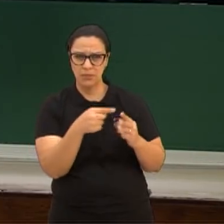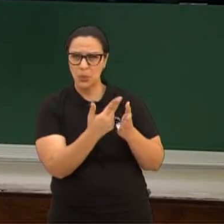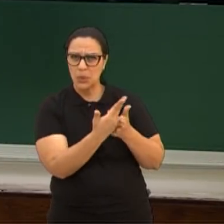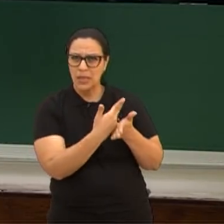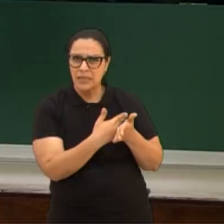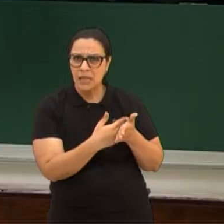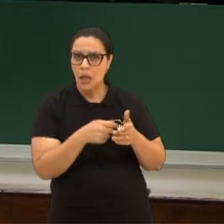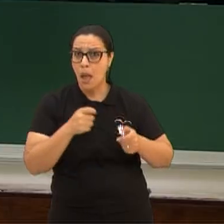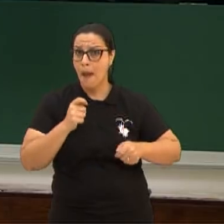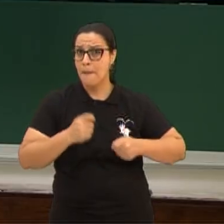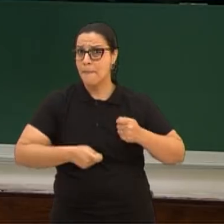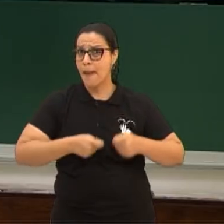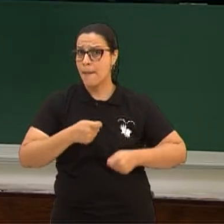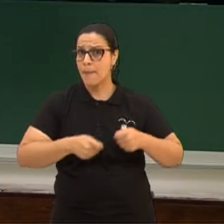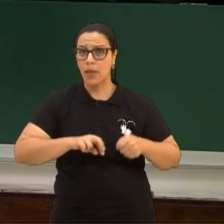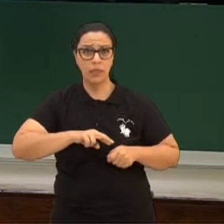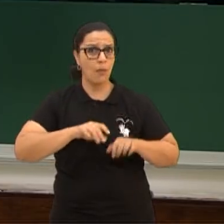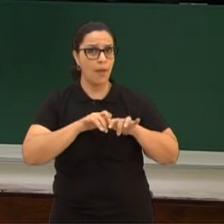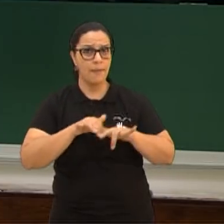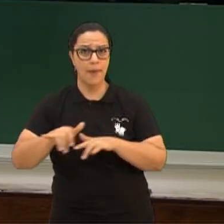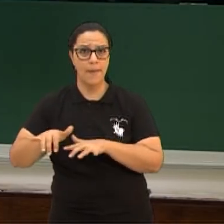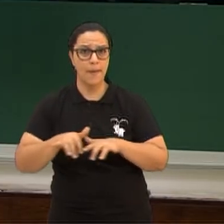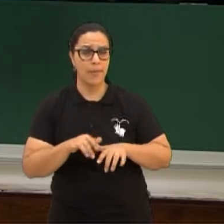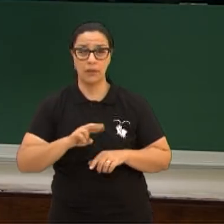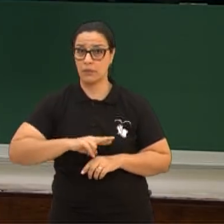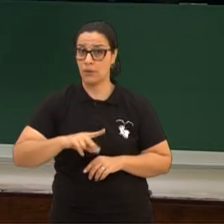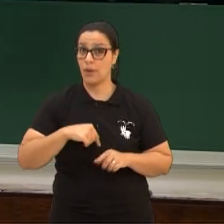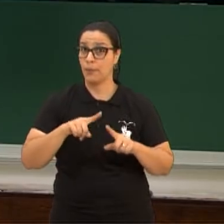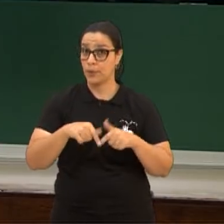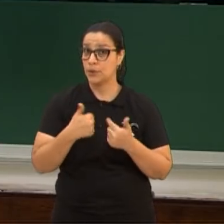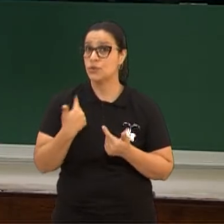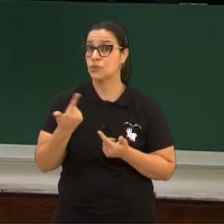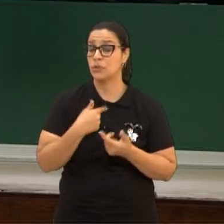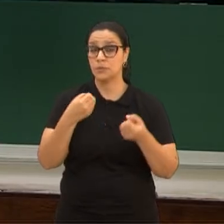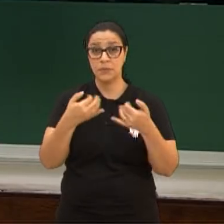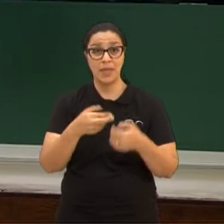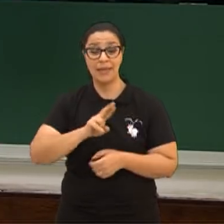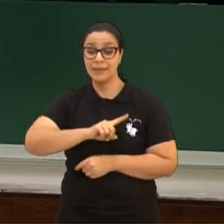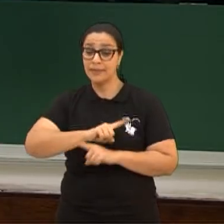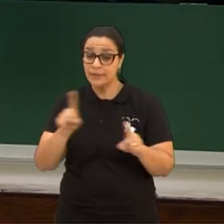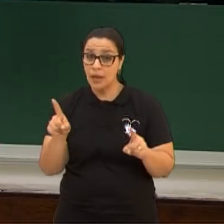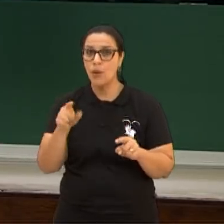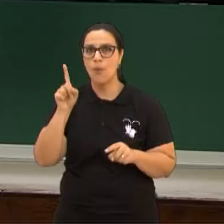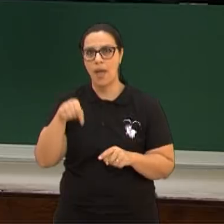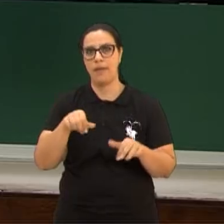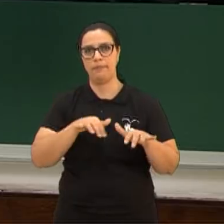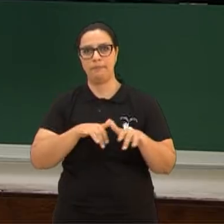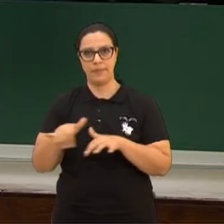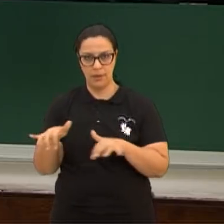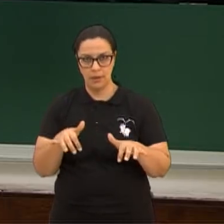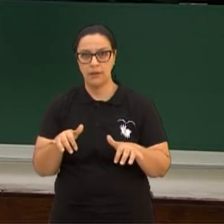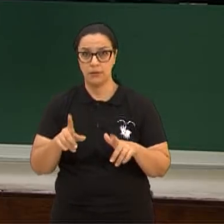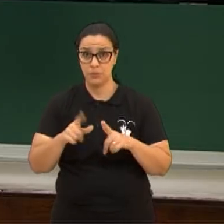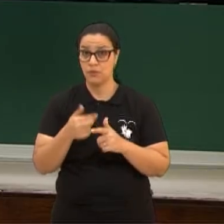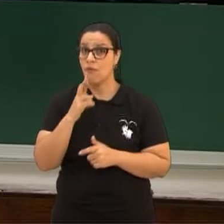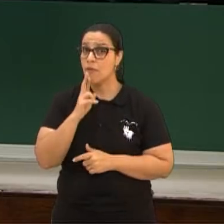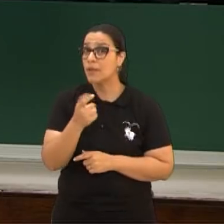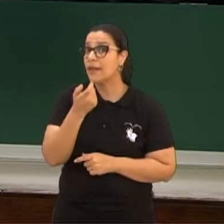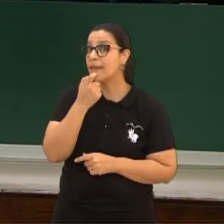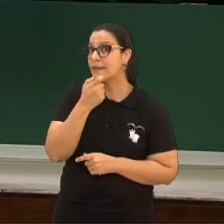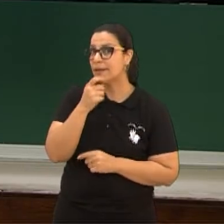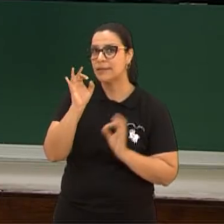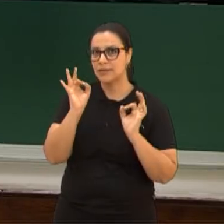nós temos outro instrumento musical. Então, eu tenho que dizer, elas não estão tocando